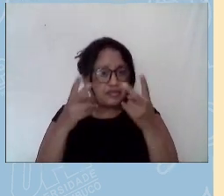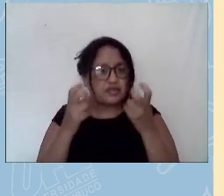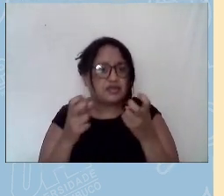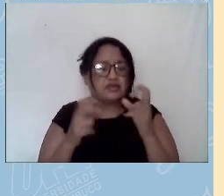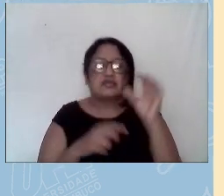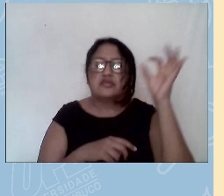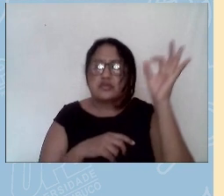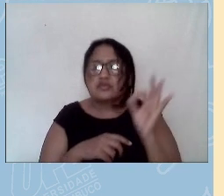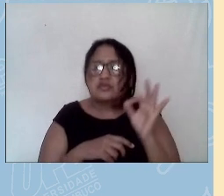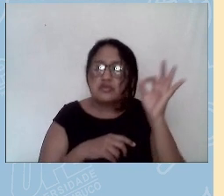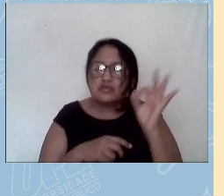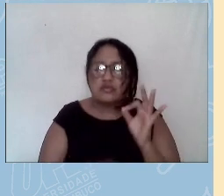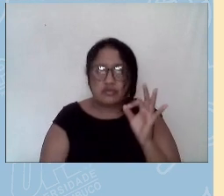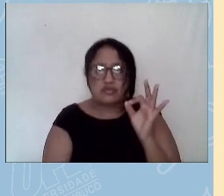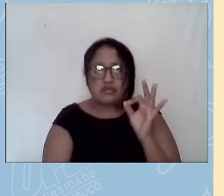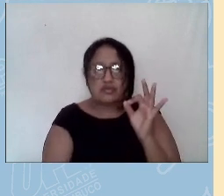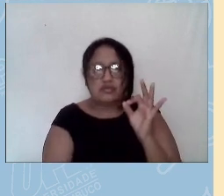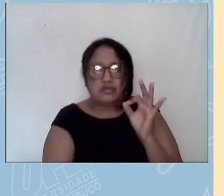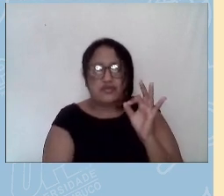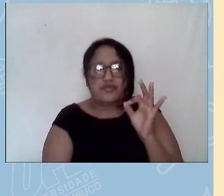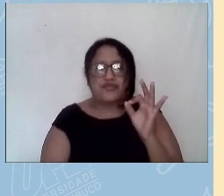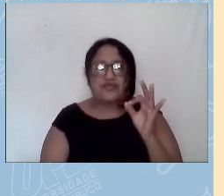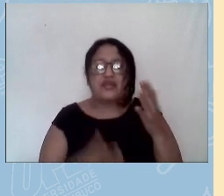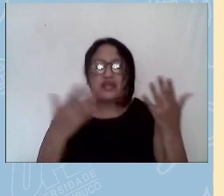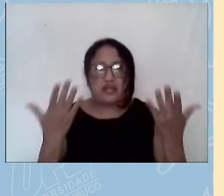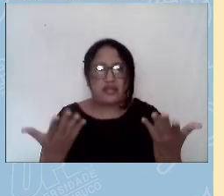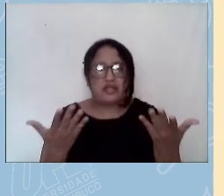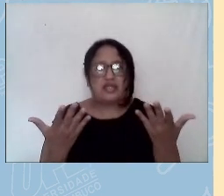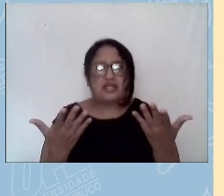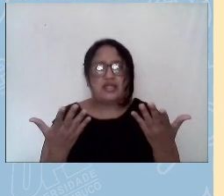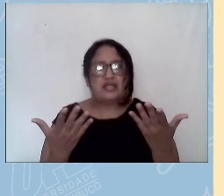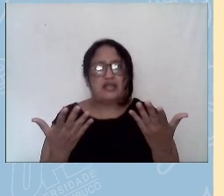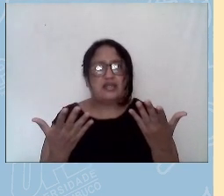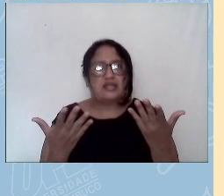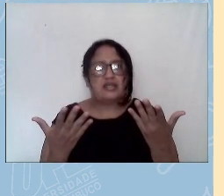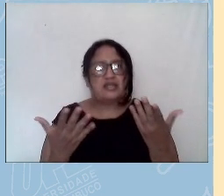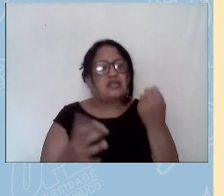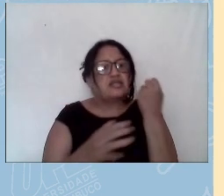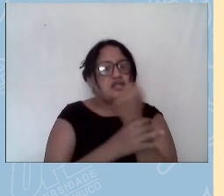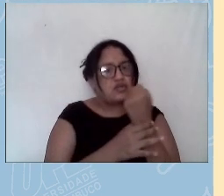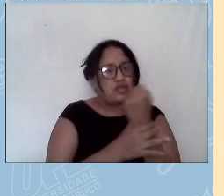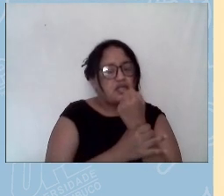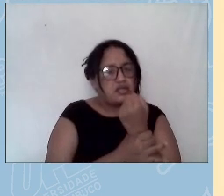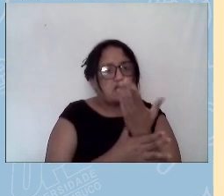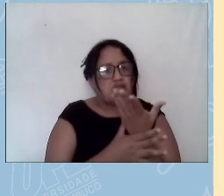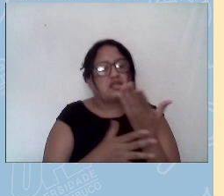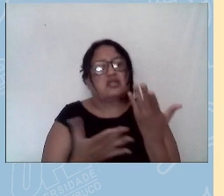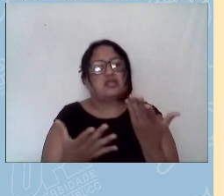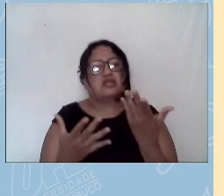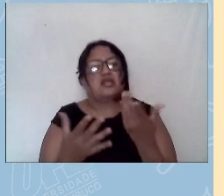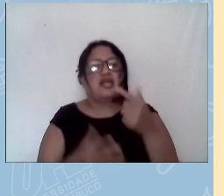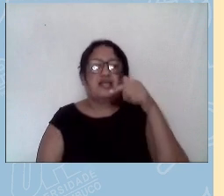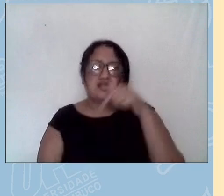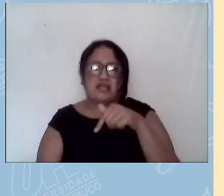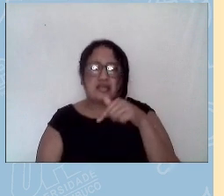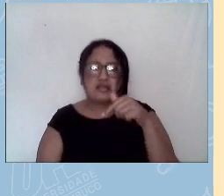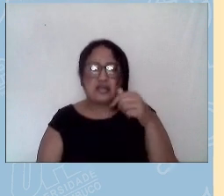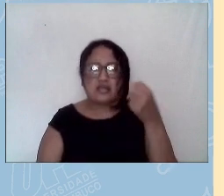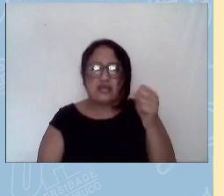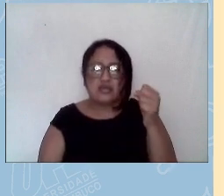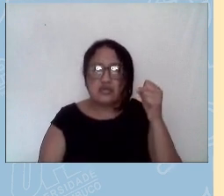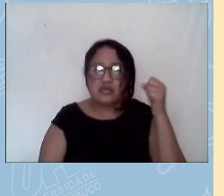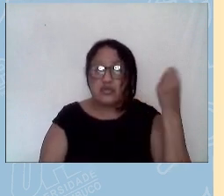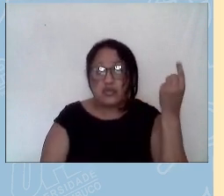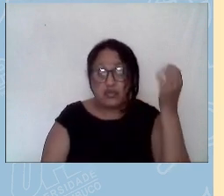de eficiência do imunizante isto é como acabamos de dizer 78% e